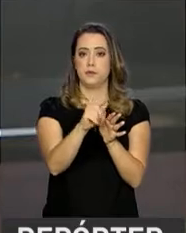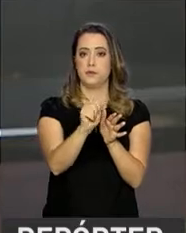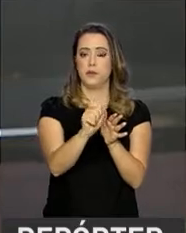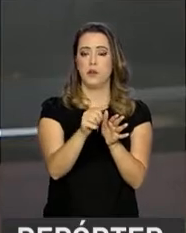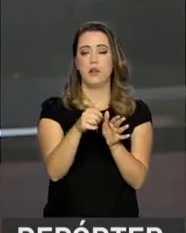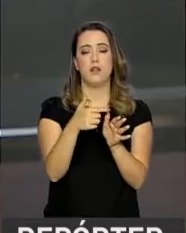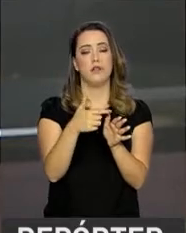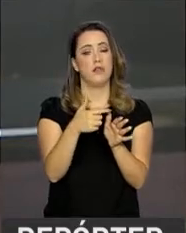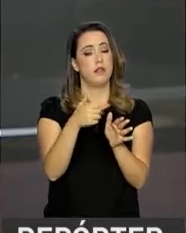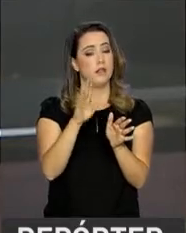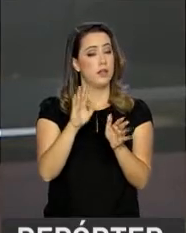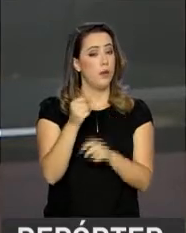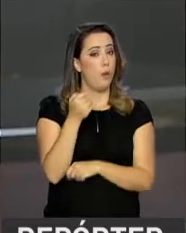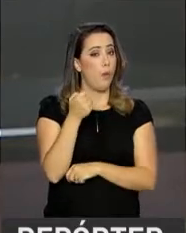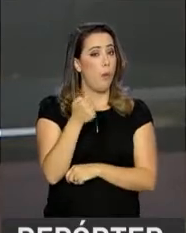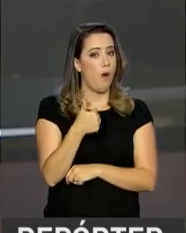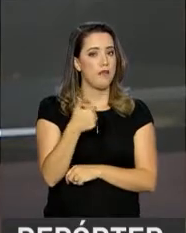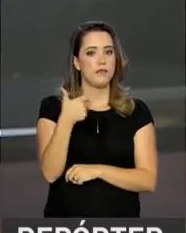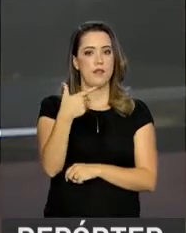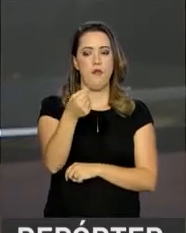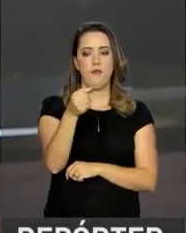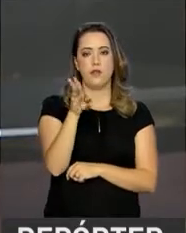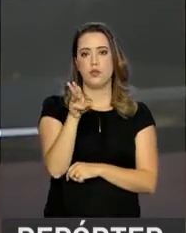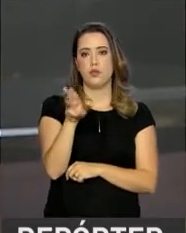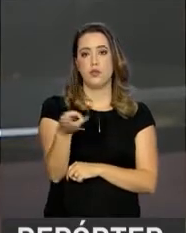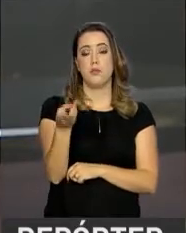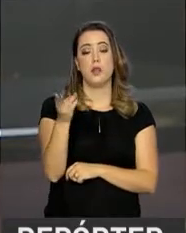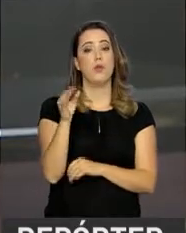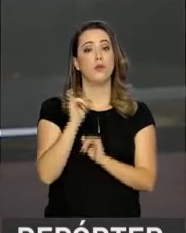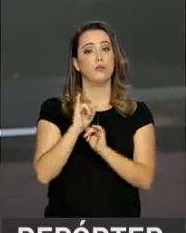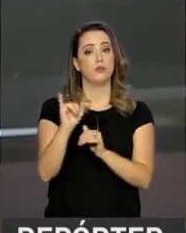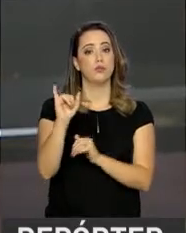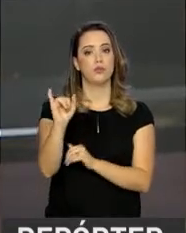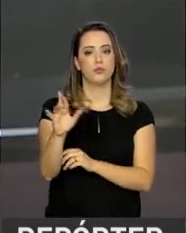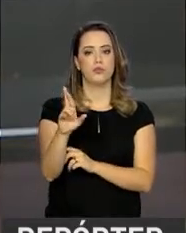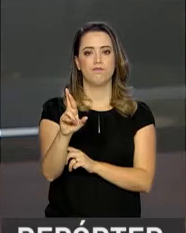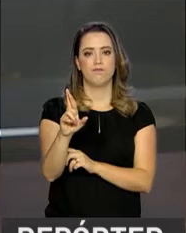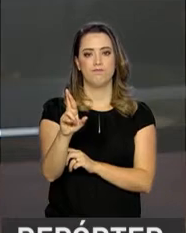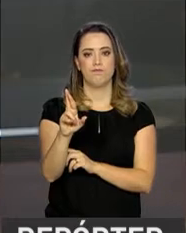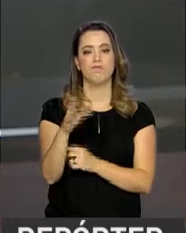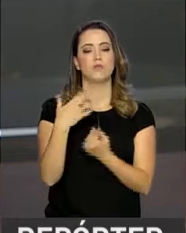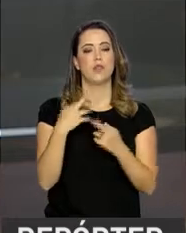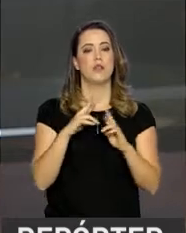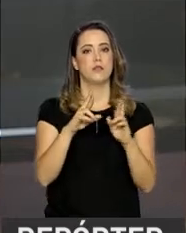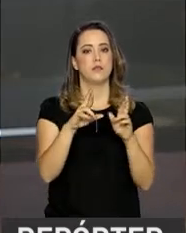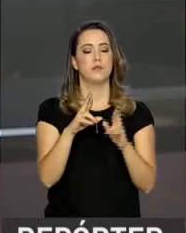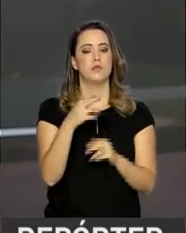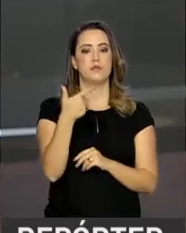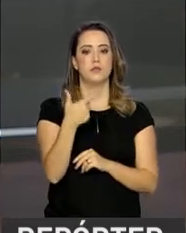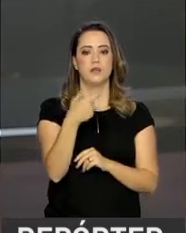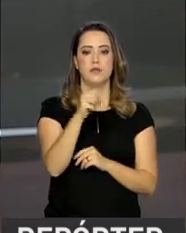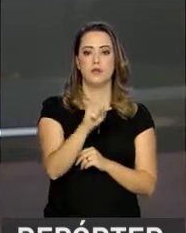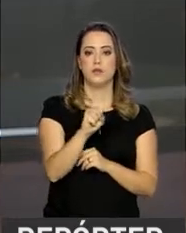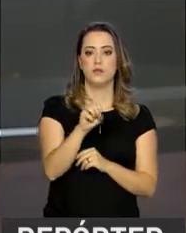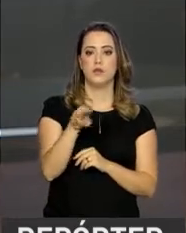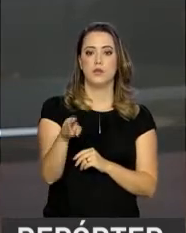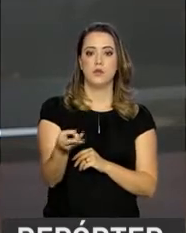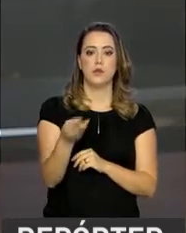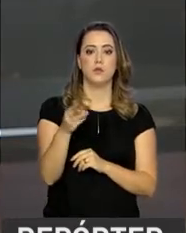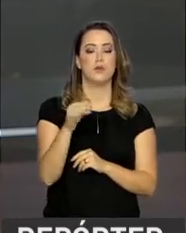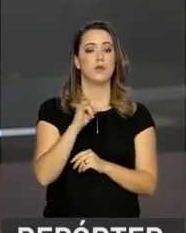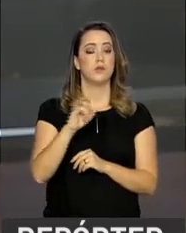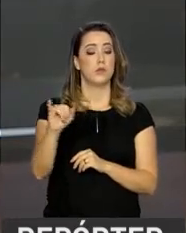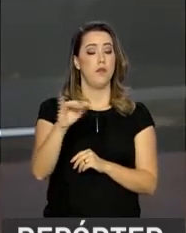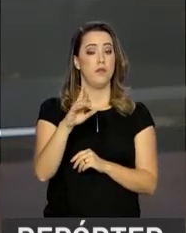de declarações. A estimativa para este ano é que a Receita receba 28 milhões e 800